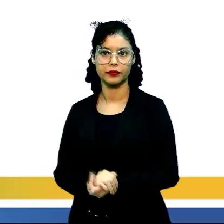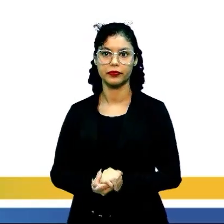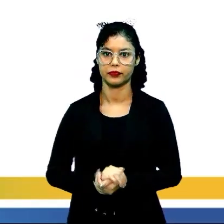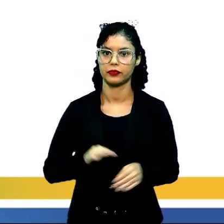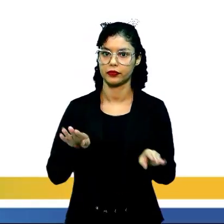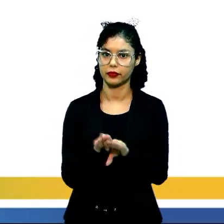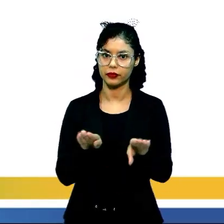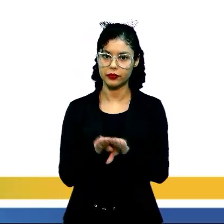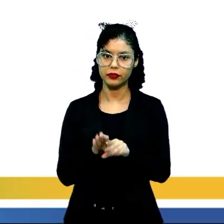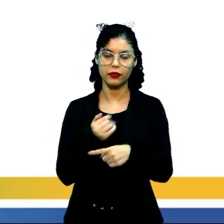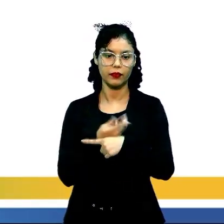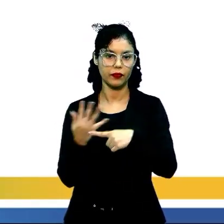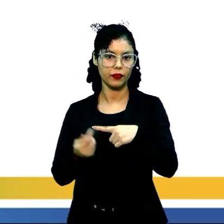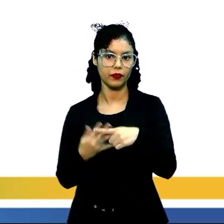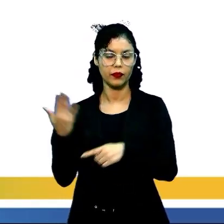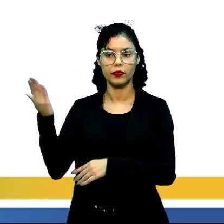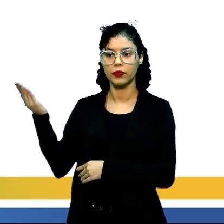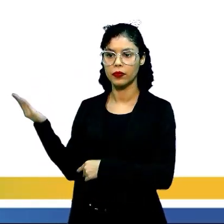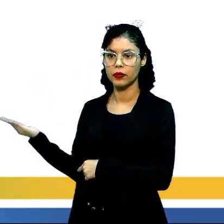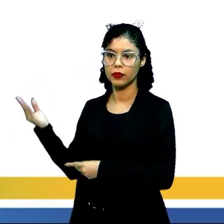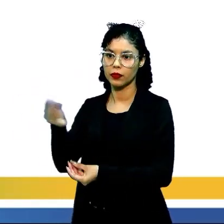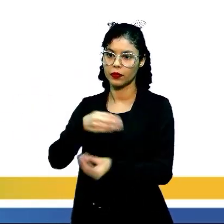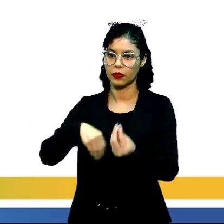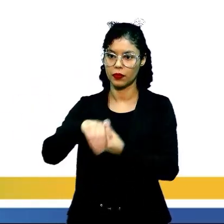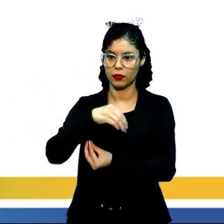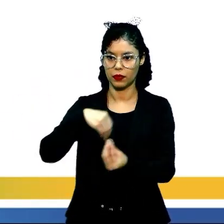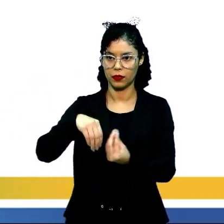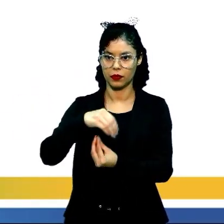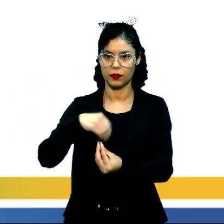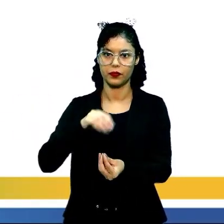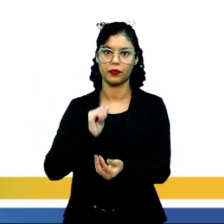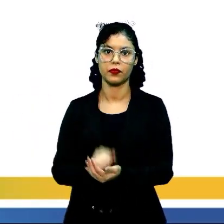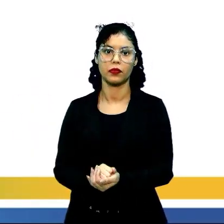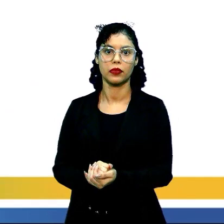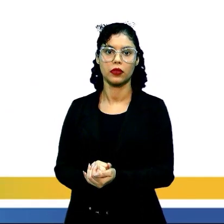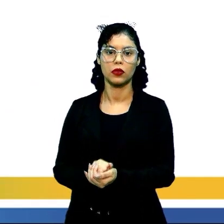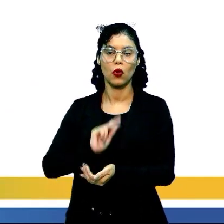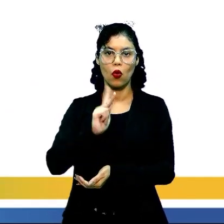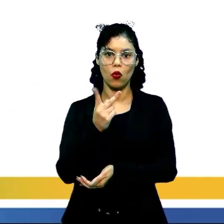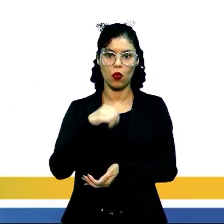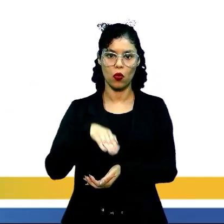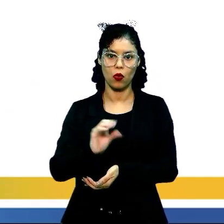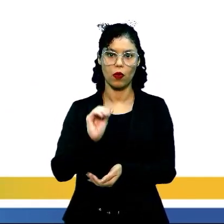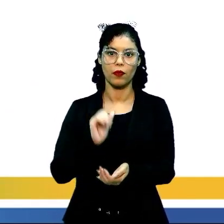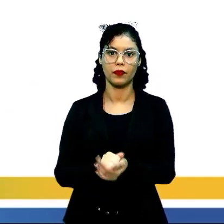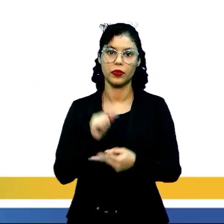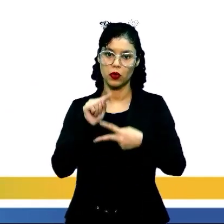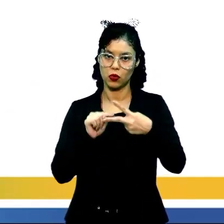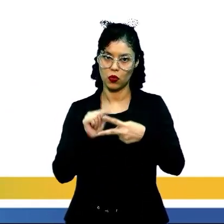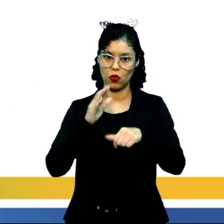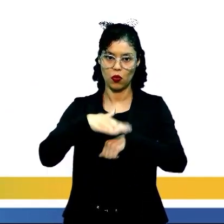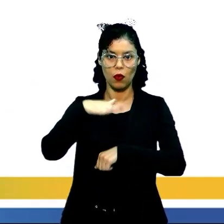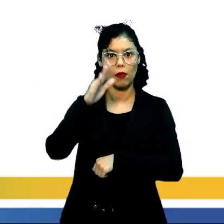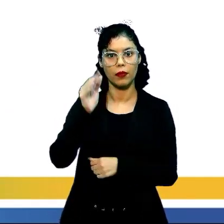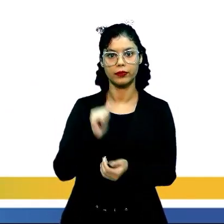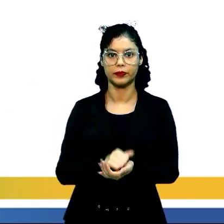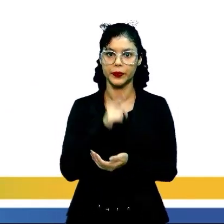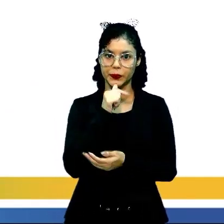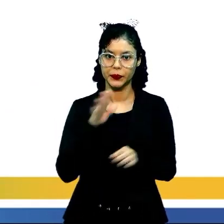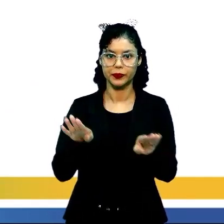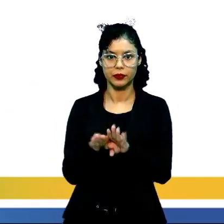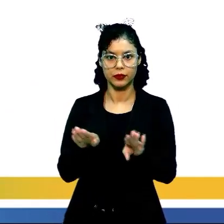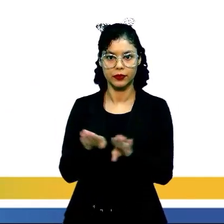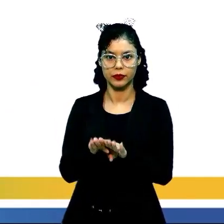destilação fracionada, nós temos uma mistura de líquidos miscíveis, né, líquidos homogêneos, 2 ou mais líquidos, onde eu também